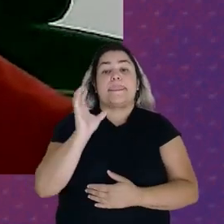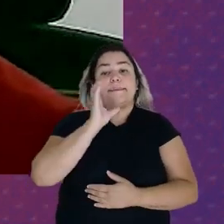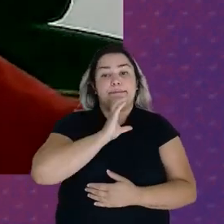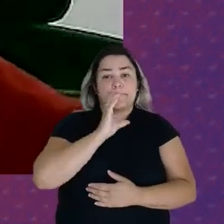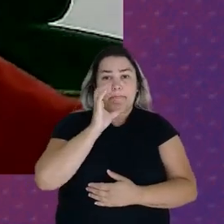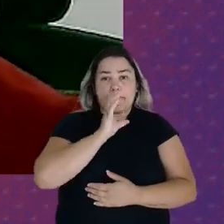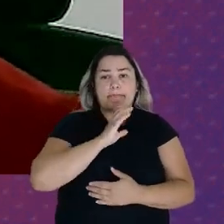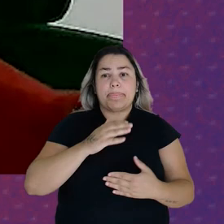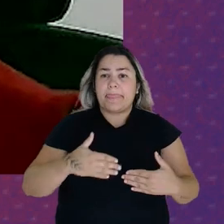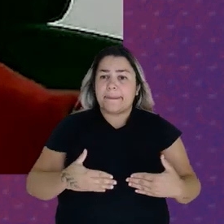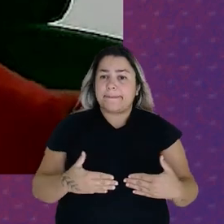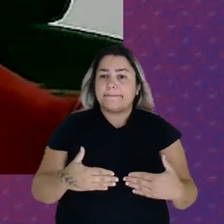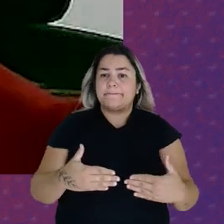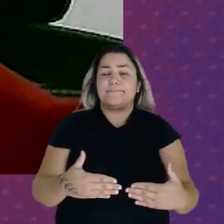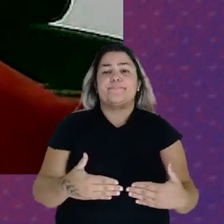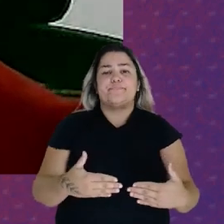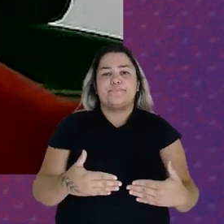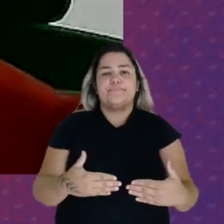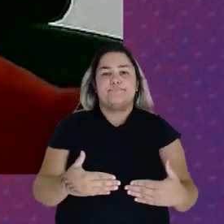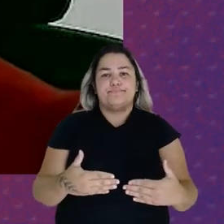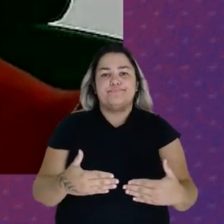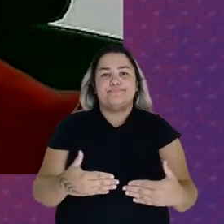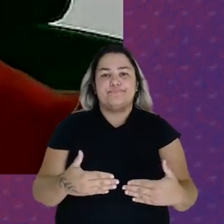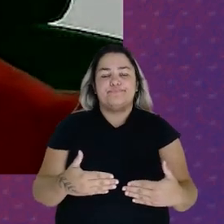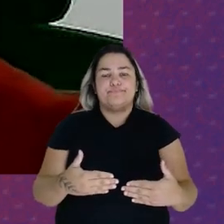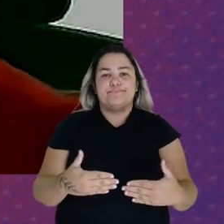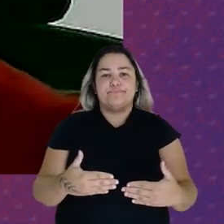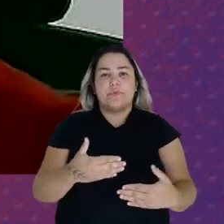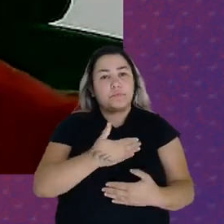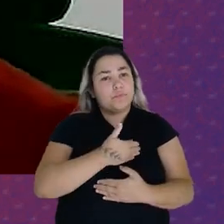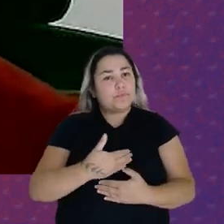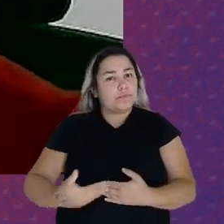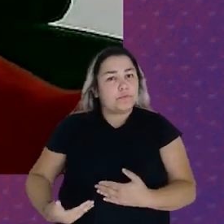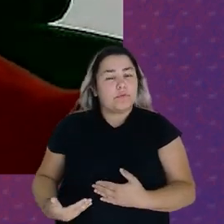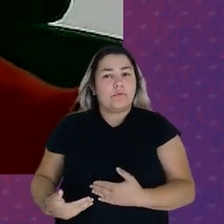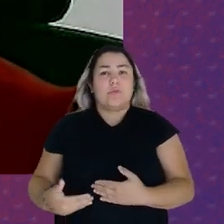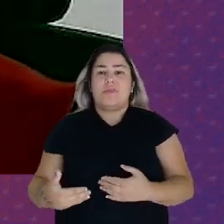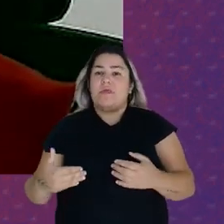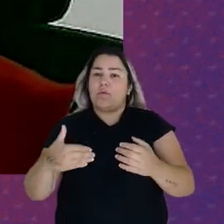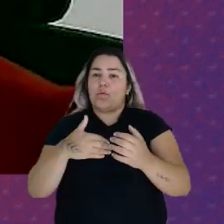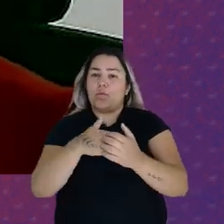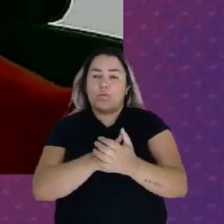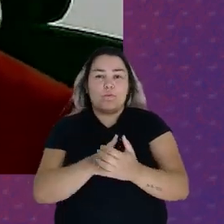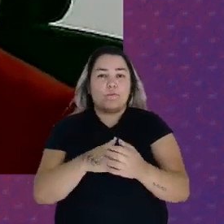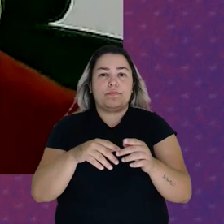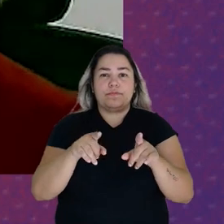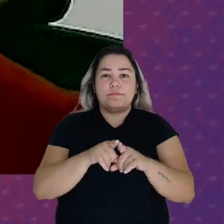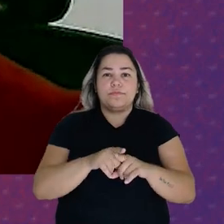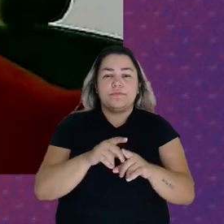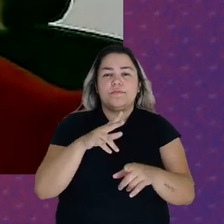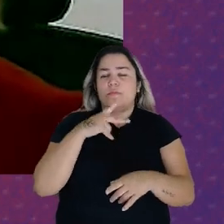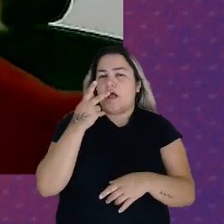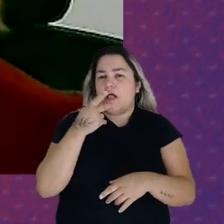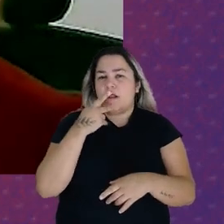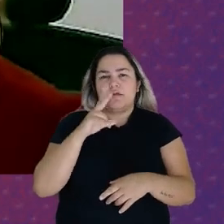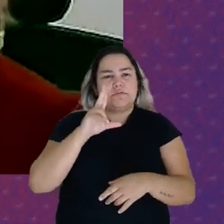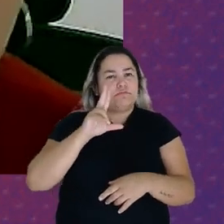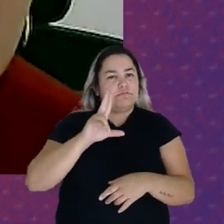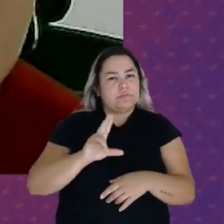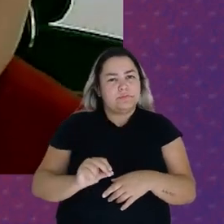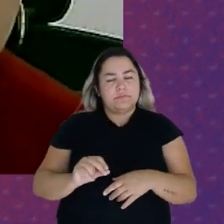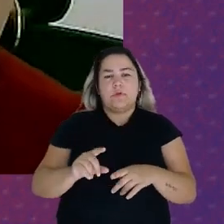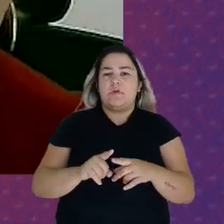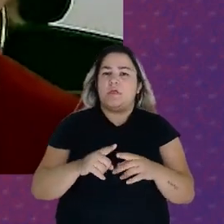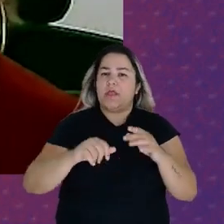Ministério Público arquivou, opinou pelo arquivamento daquela notícia dizendo que não era um crime,